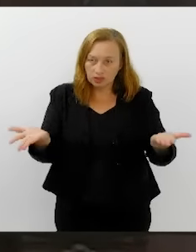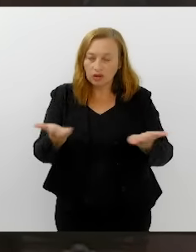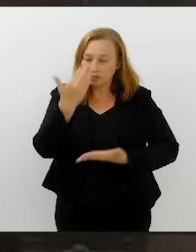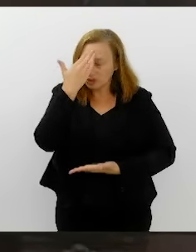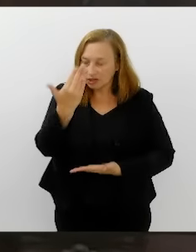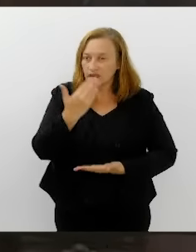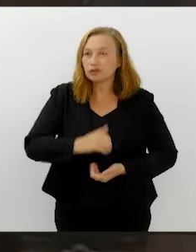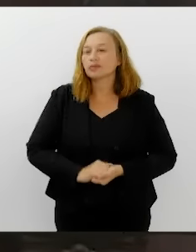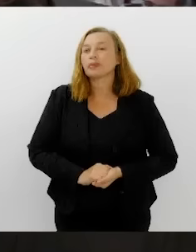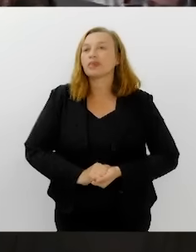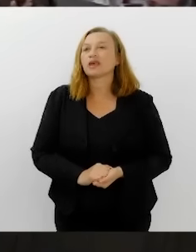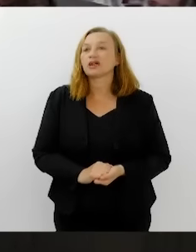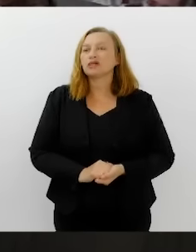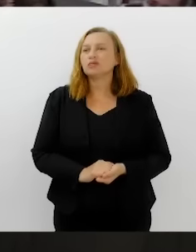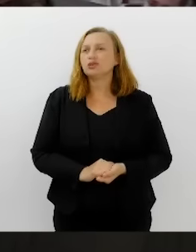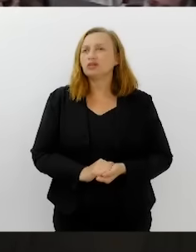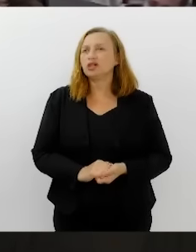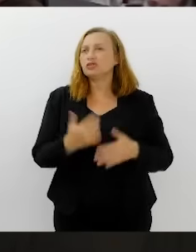obrigado.